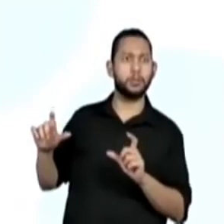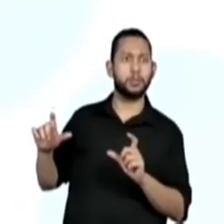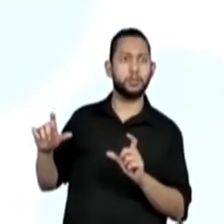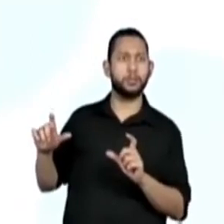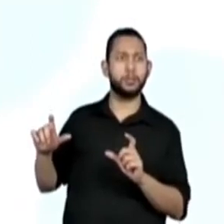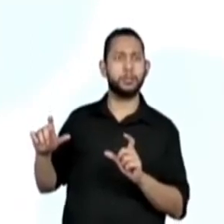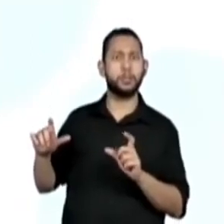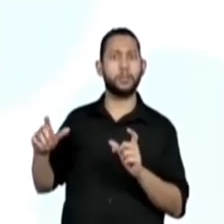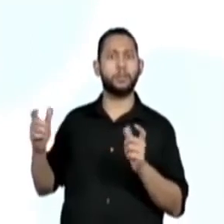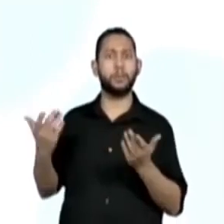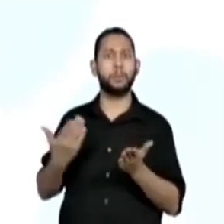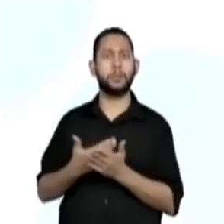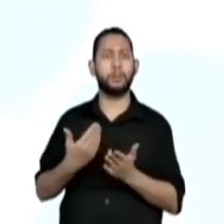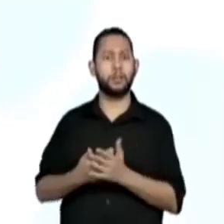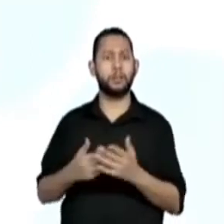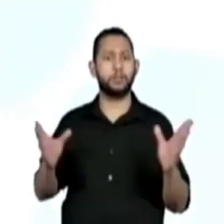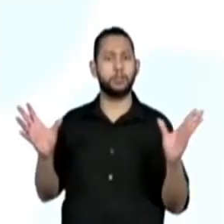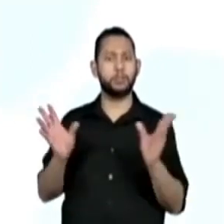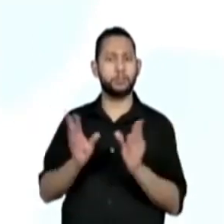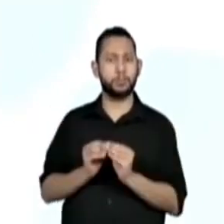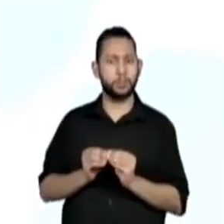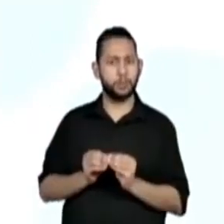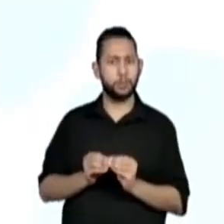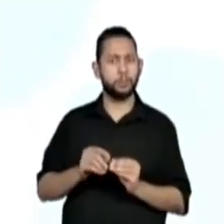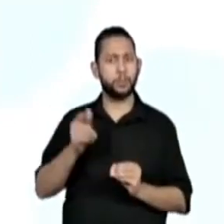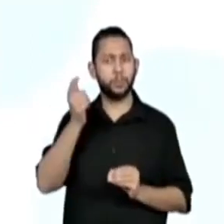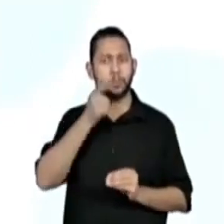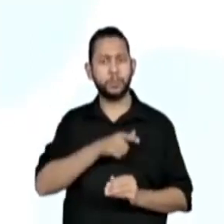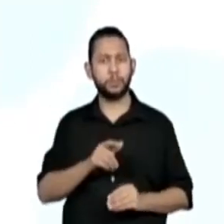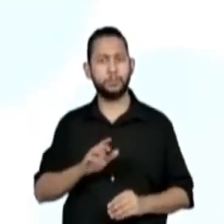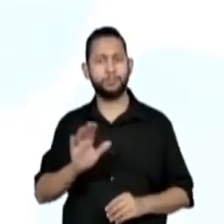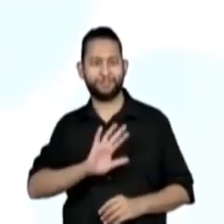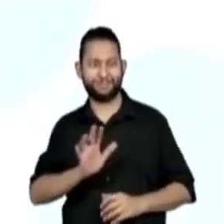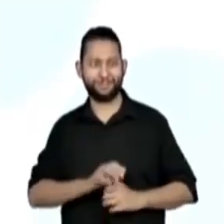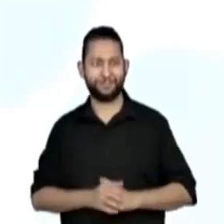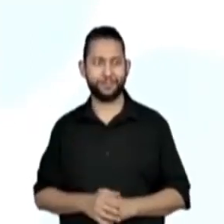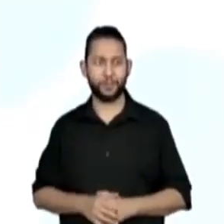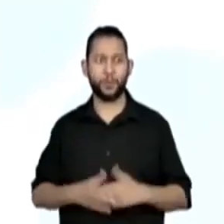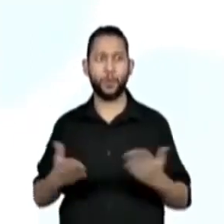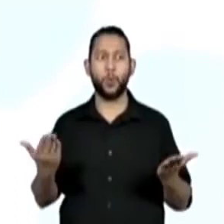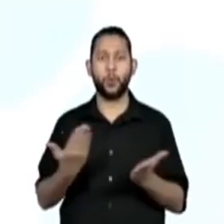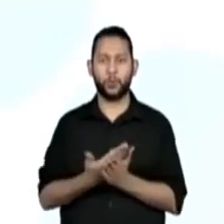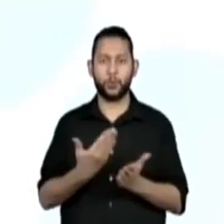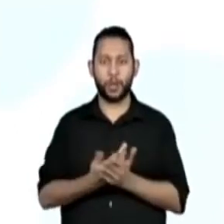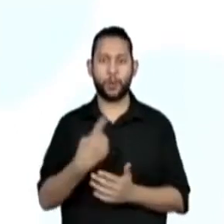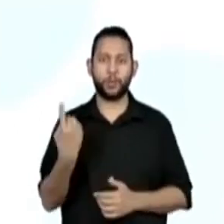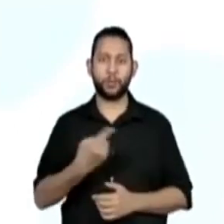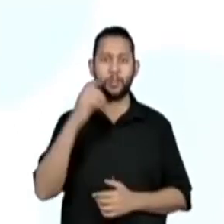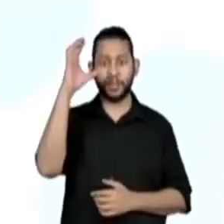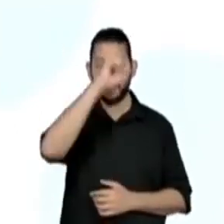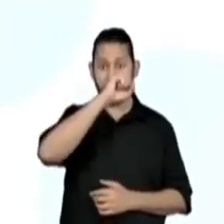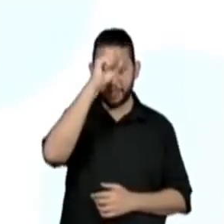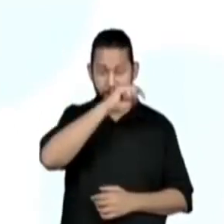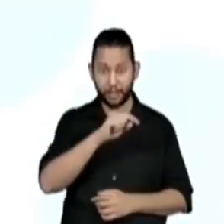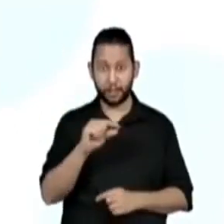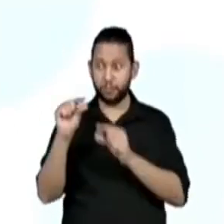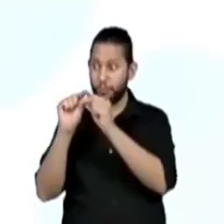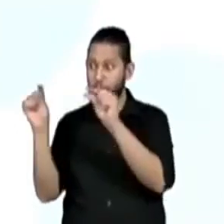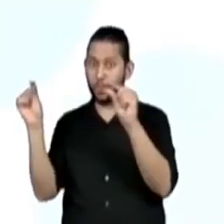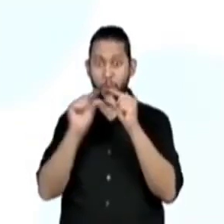vamos já resume a aula para eu poder me dispedir na aula de hoje turma aprendemos a reconhecer relação de igualdade